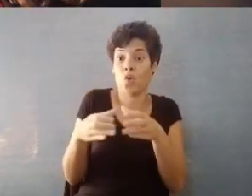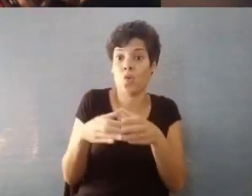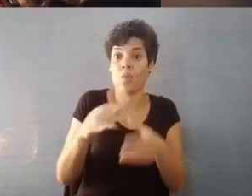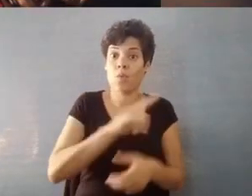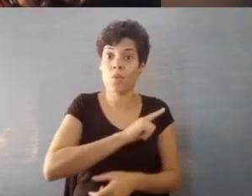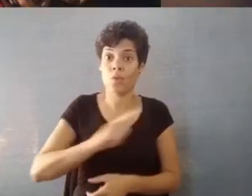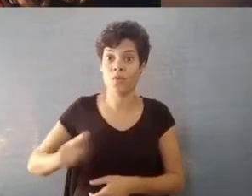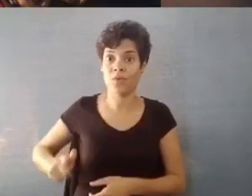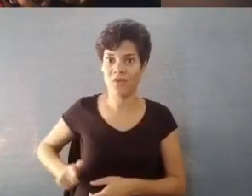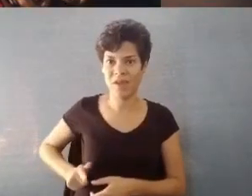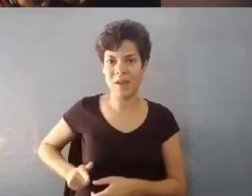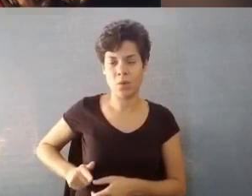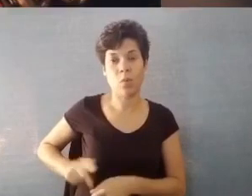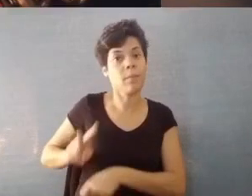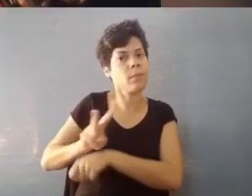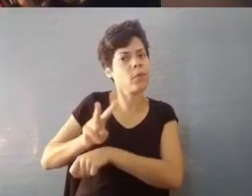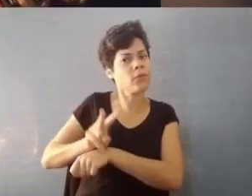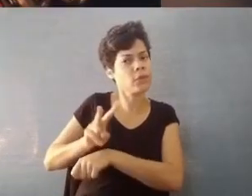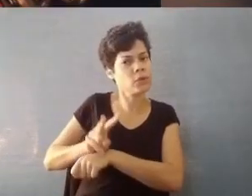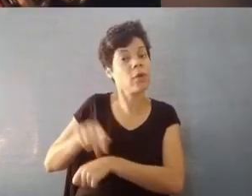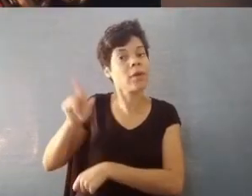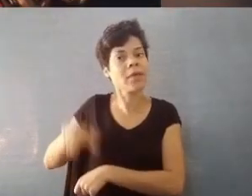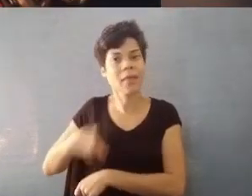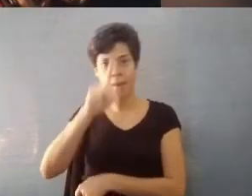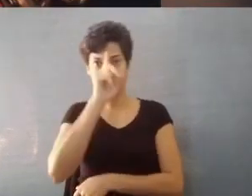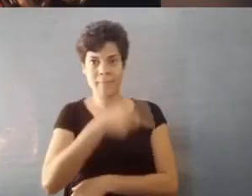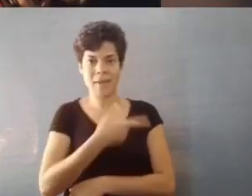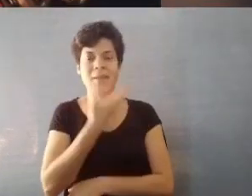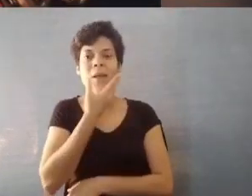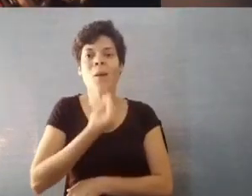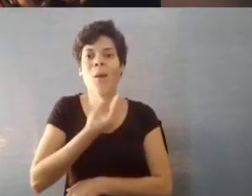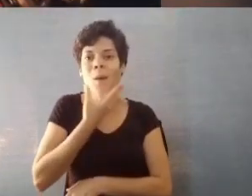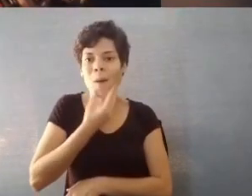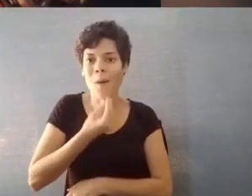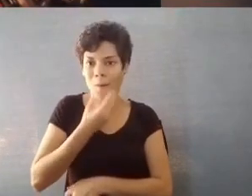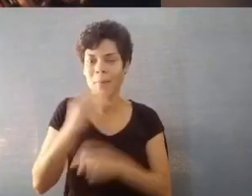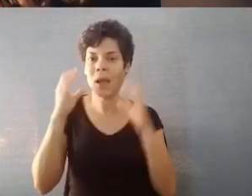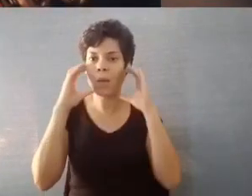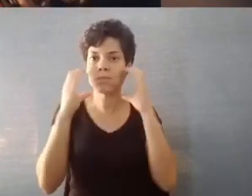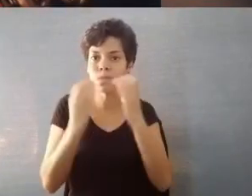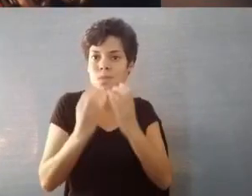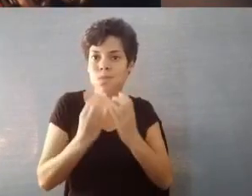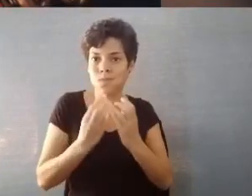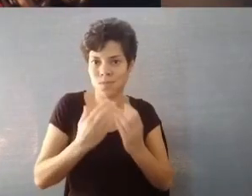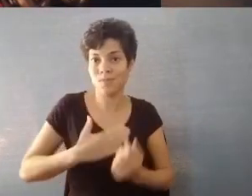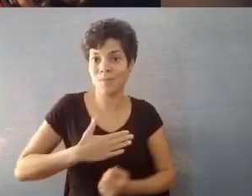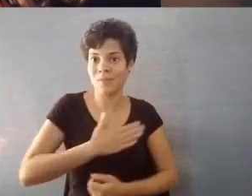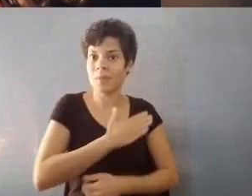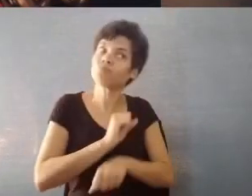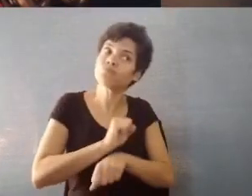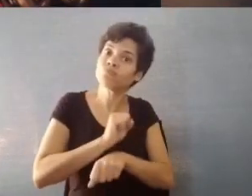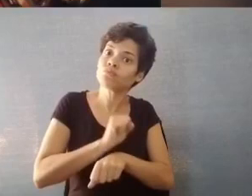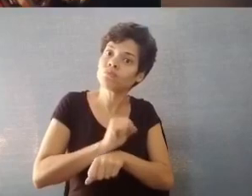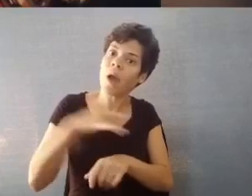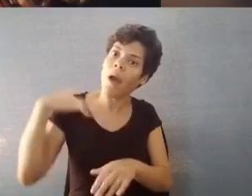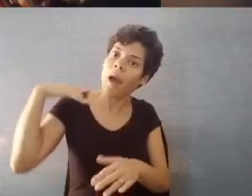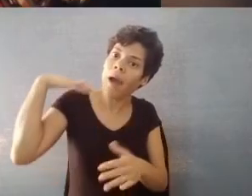liderado pelo Marechal Deodoro, até que ocorressem eleições.